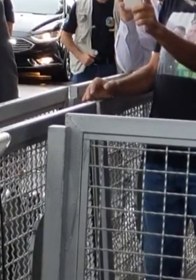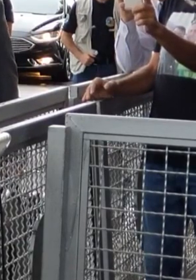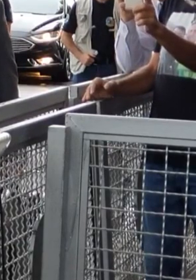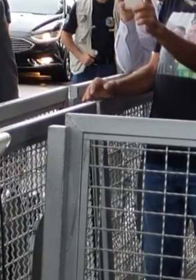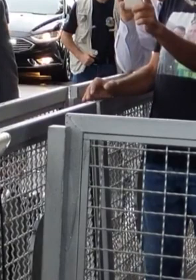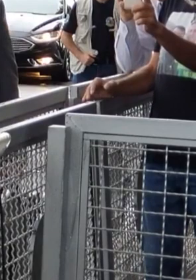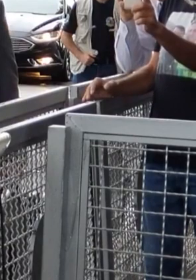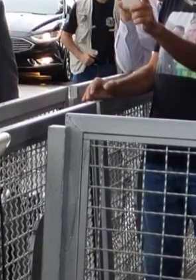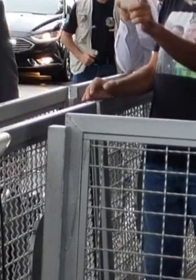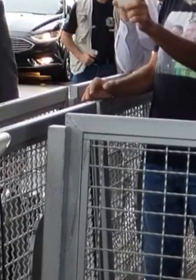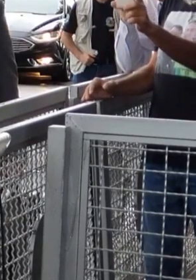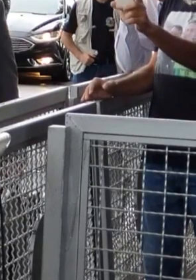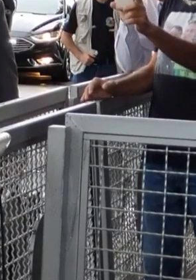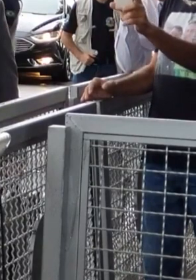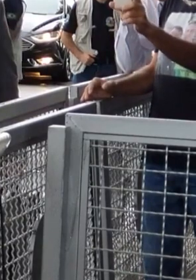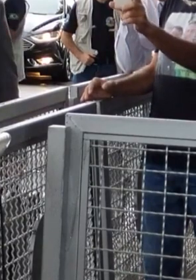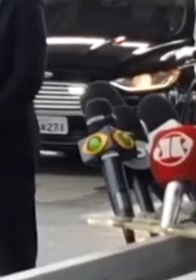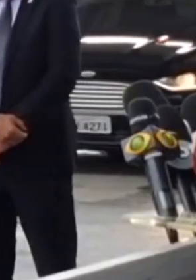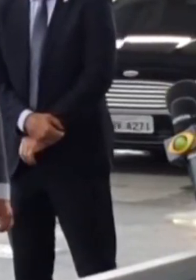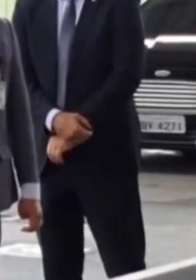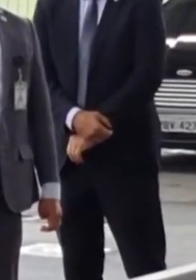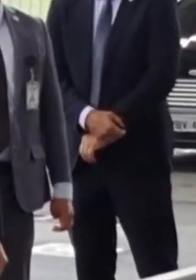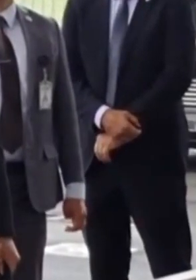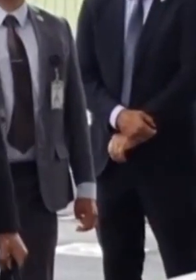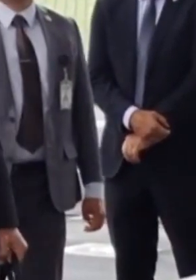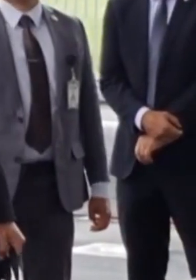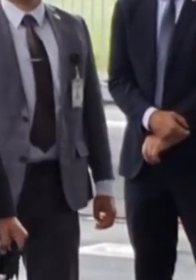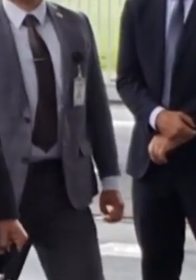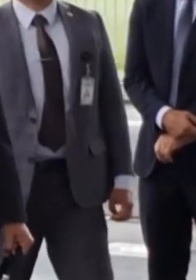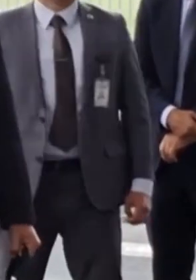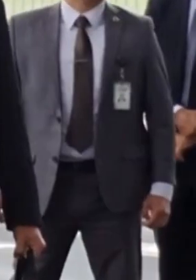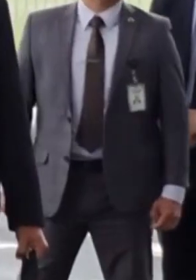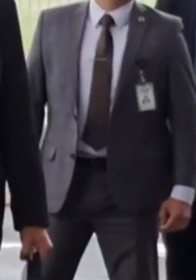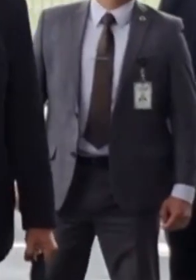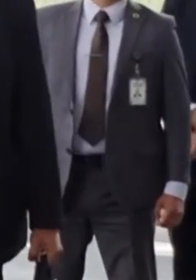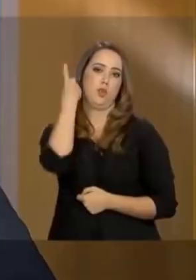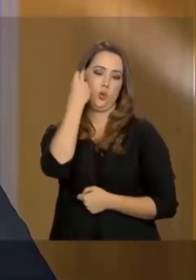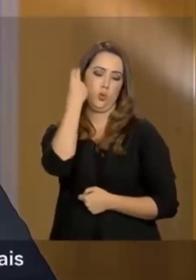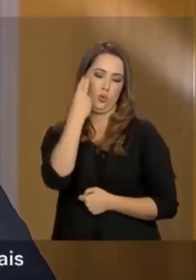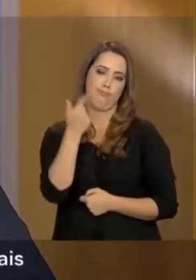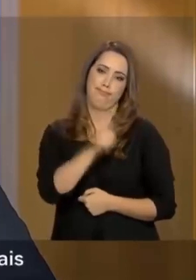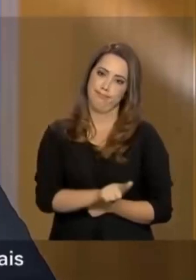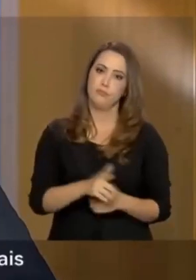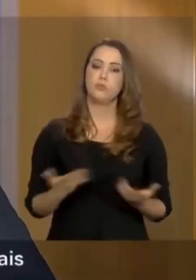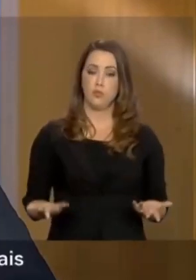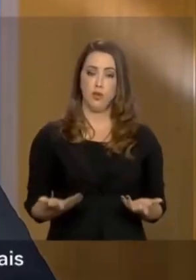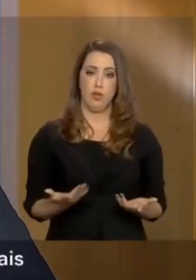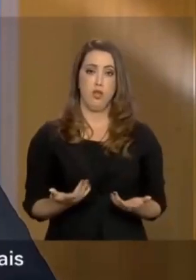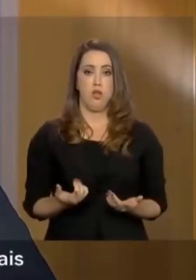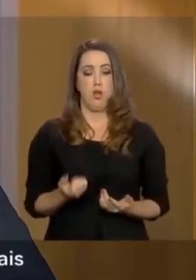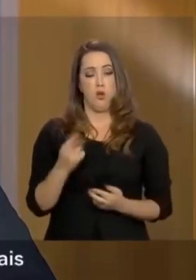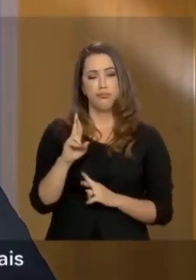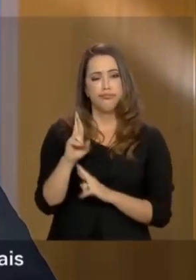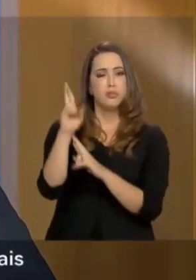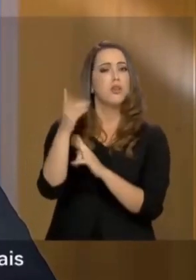Vamos ficar com o caos e com o vírus juntos. Bolsonaro, em desacordo com as recomendações da Organização Mundial da Saúde, disse na